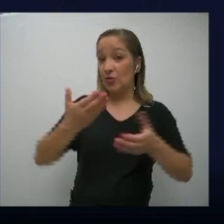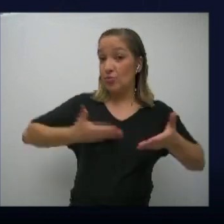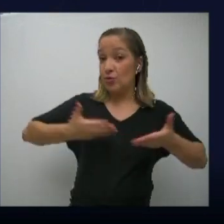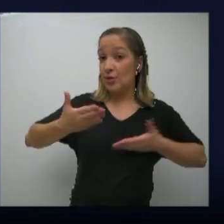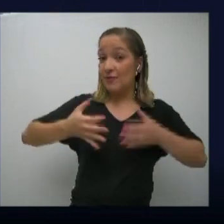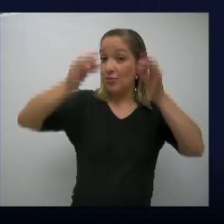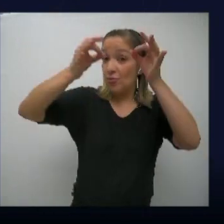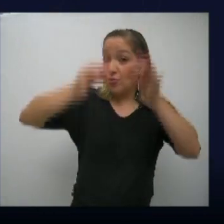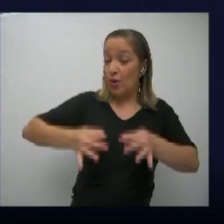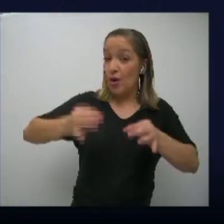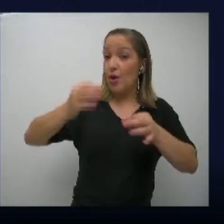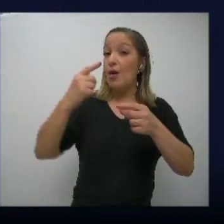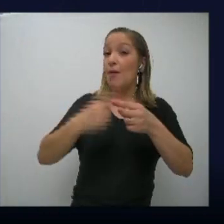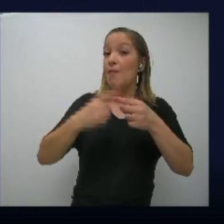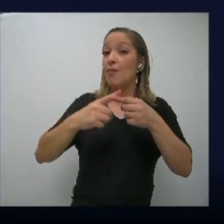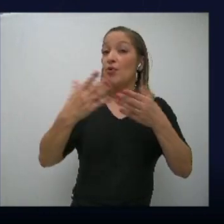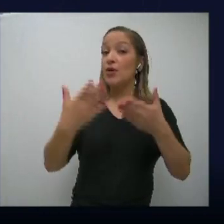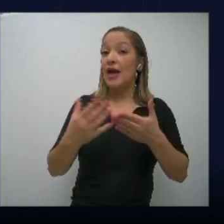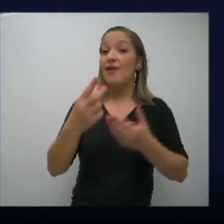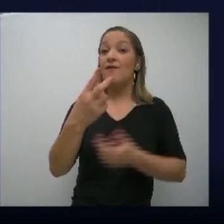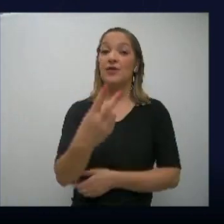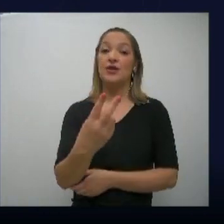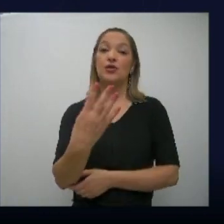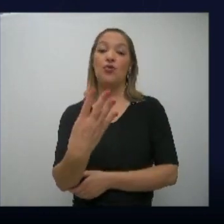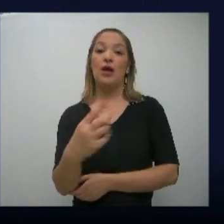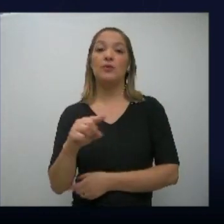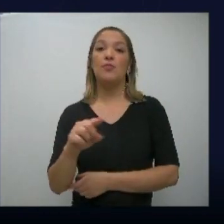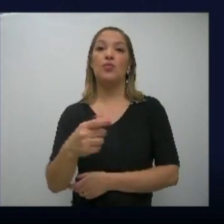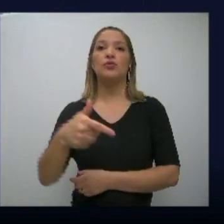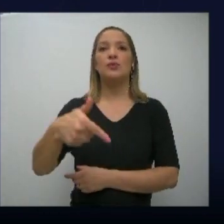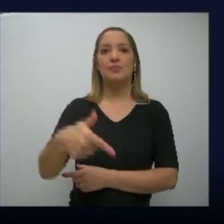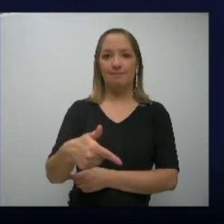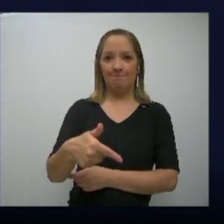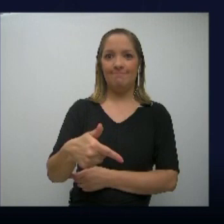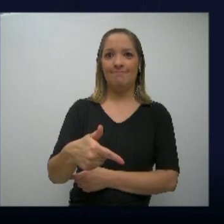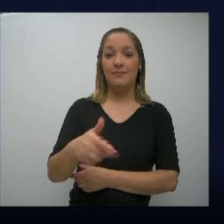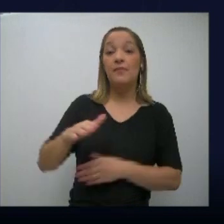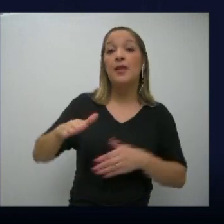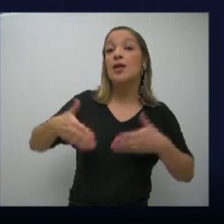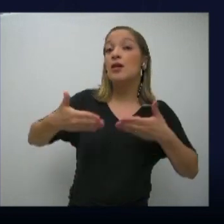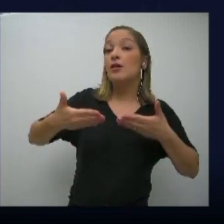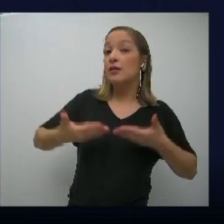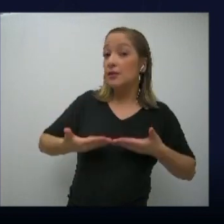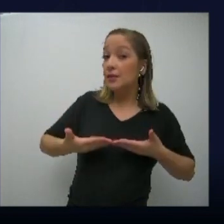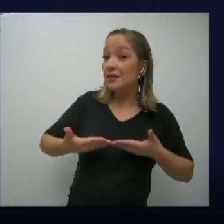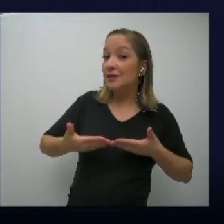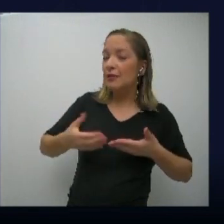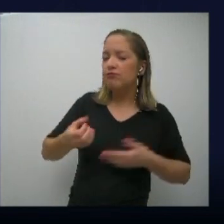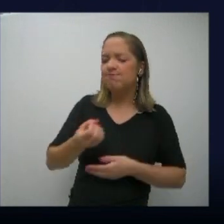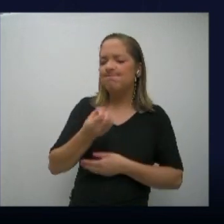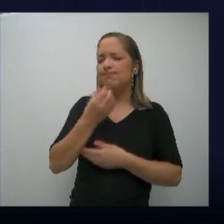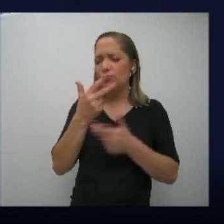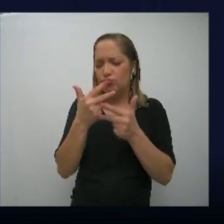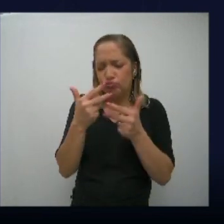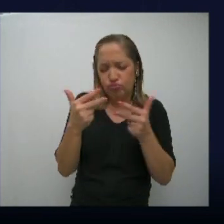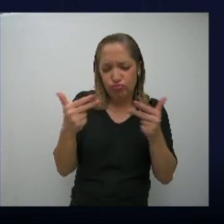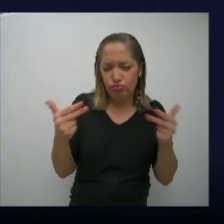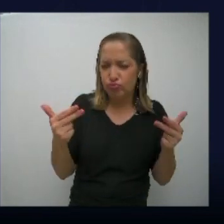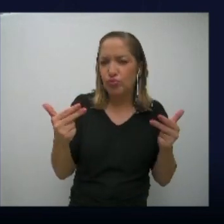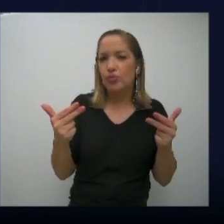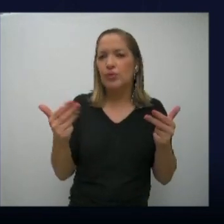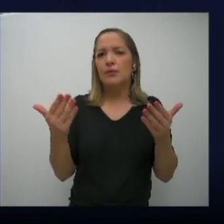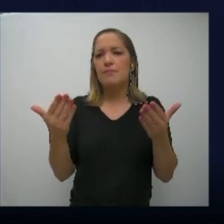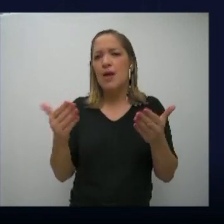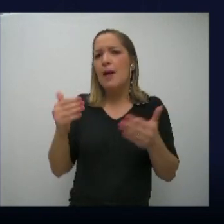mais eficiente porque ele as tropas vão né Ele é de 47 Então as vantagens São enormes já eu